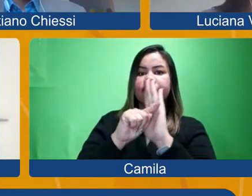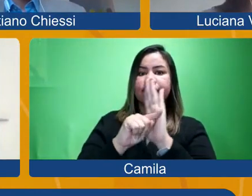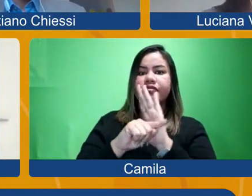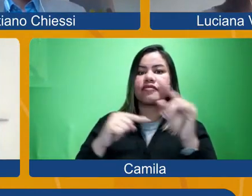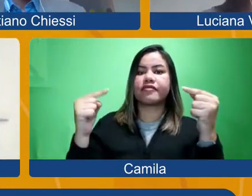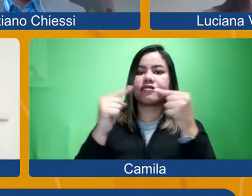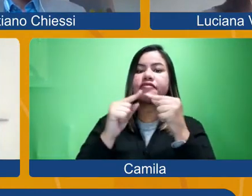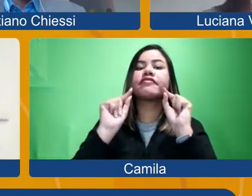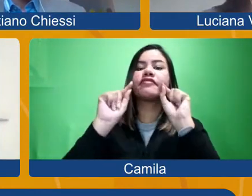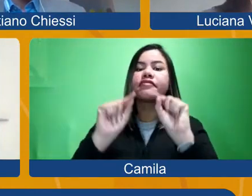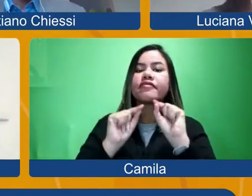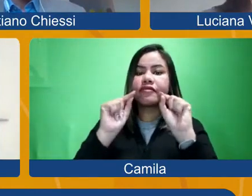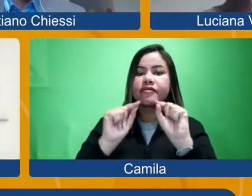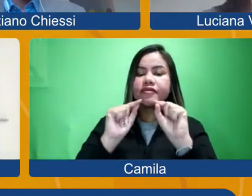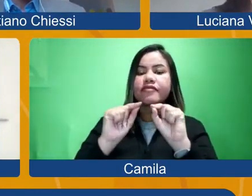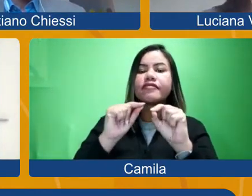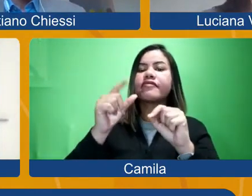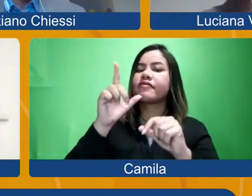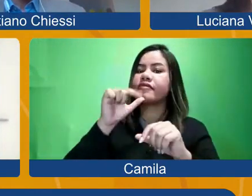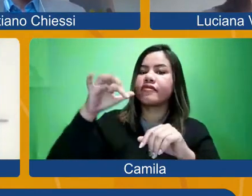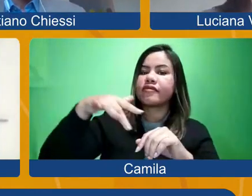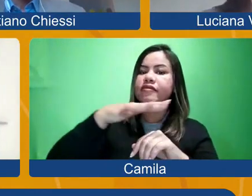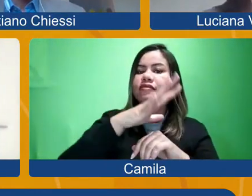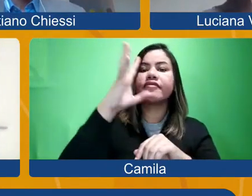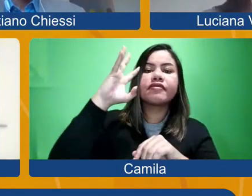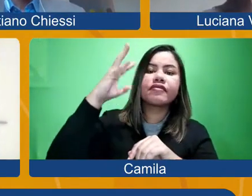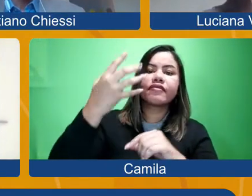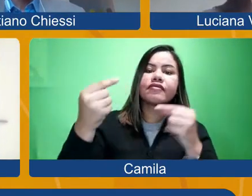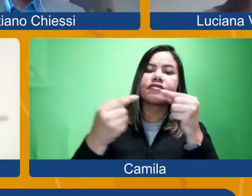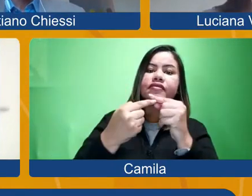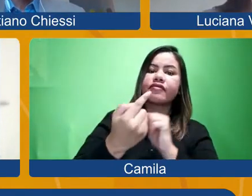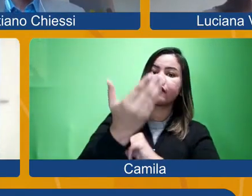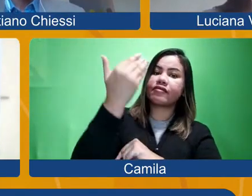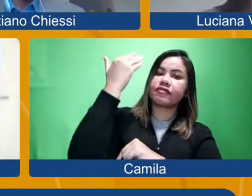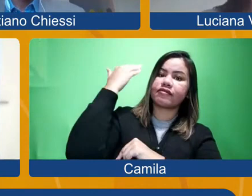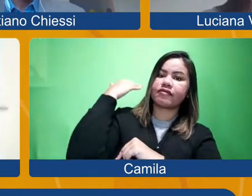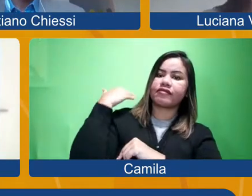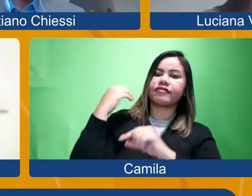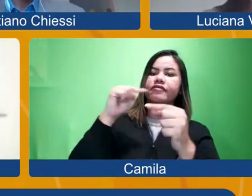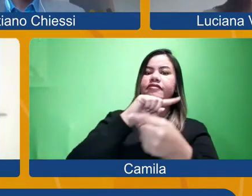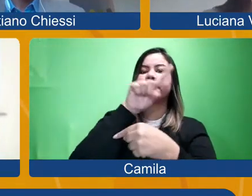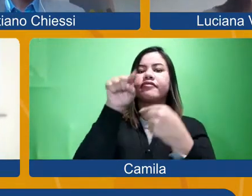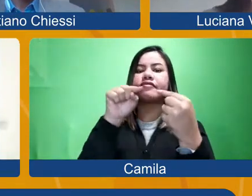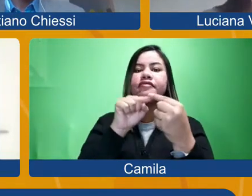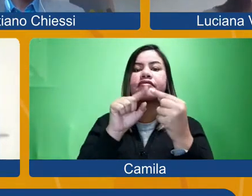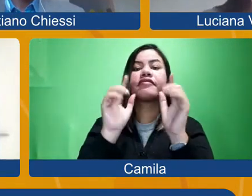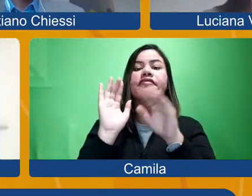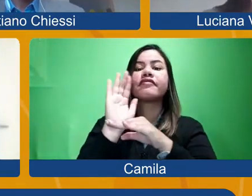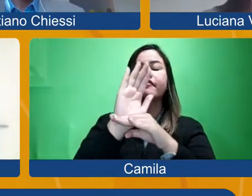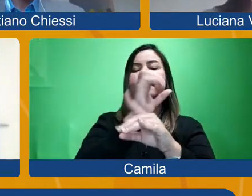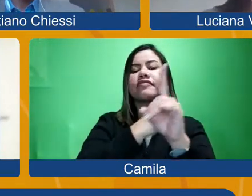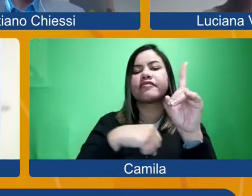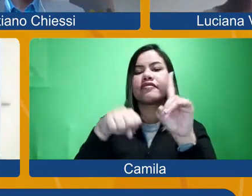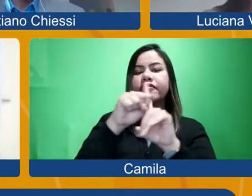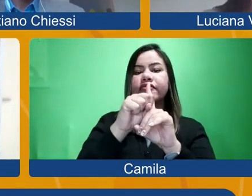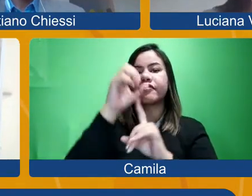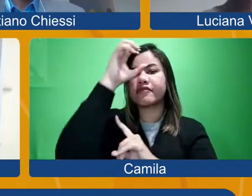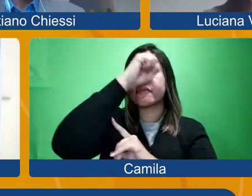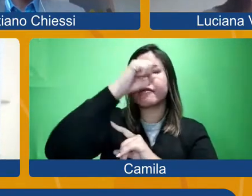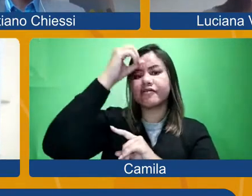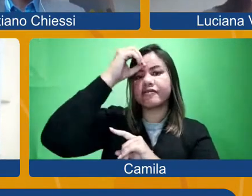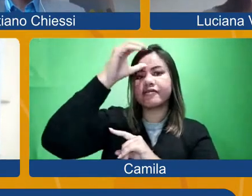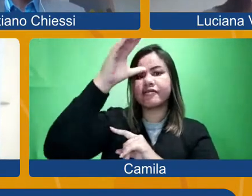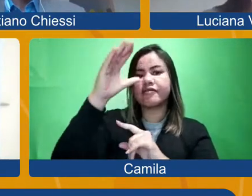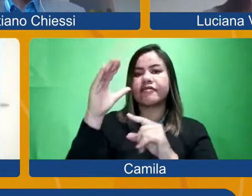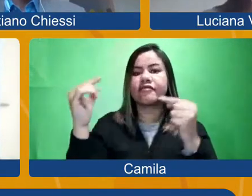características oceanográficas e climáticas do passado, com o objetivo final de fornecer à sociedade o melhor conhecimento possível para projetar